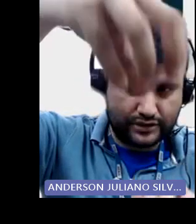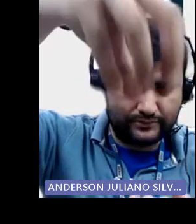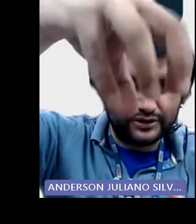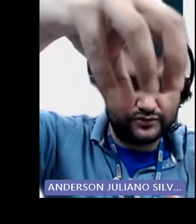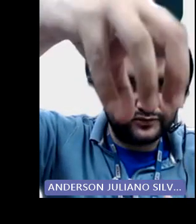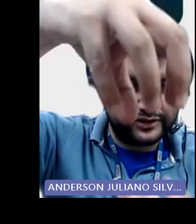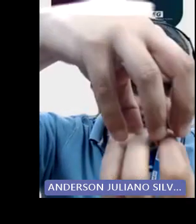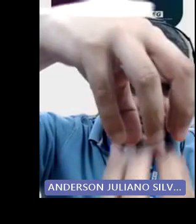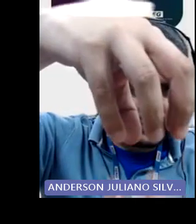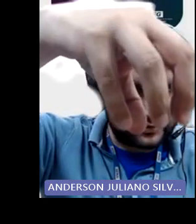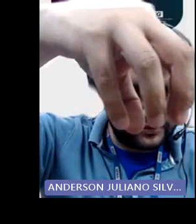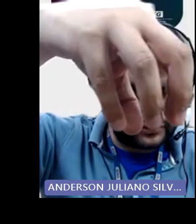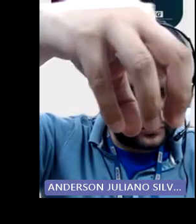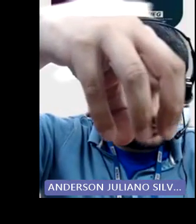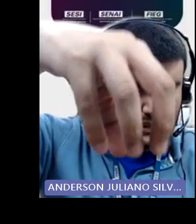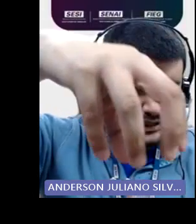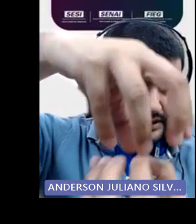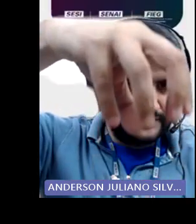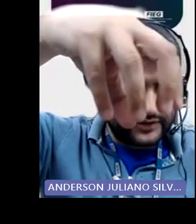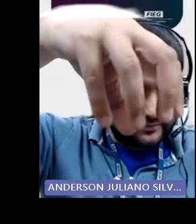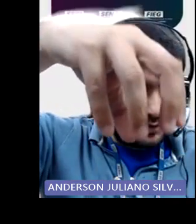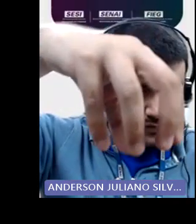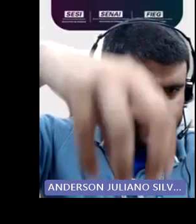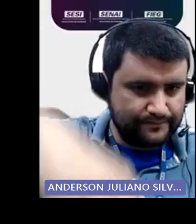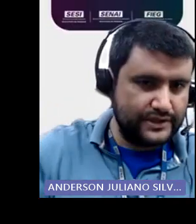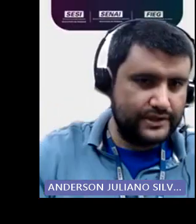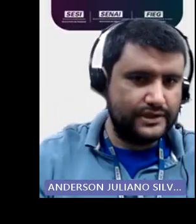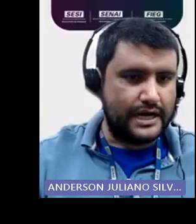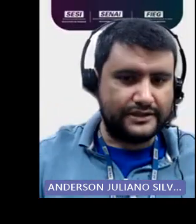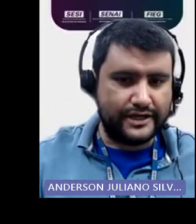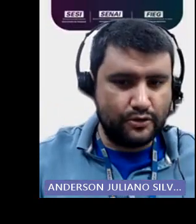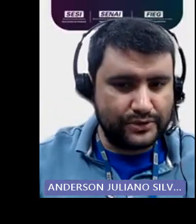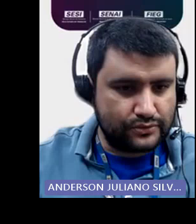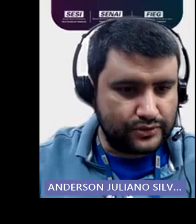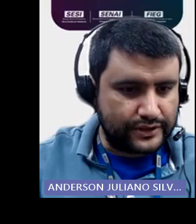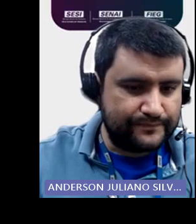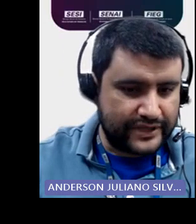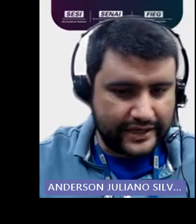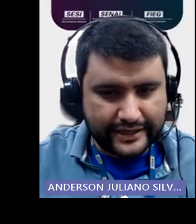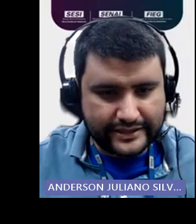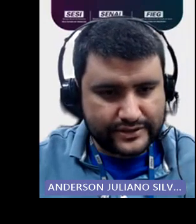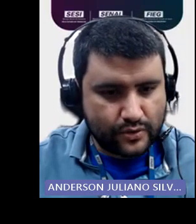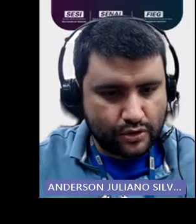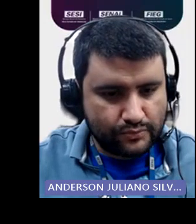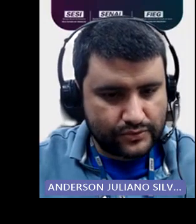ou geralmente um fica fixo e o outro se move, até a ruptura.